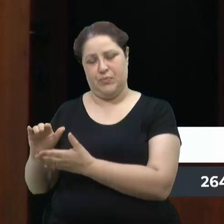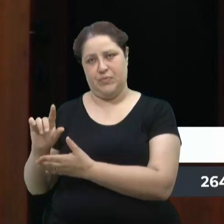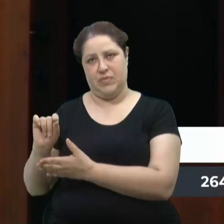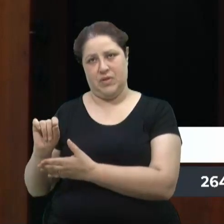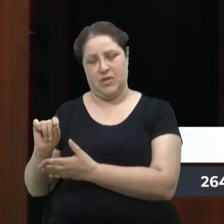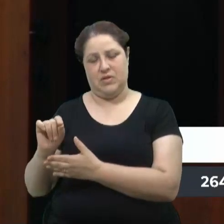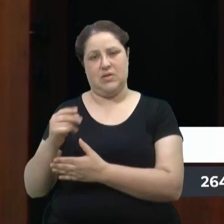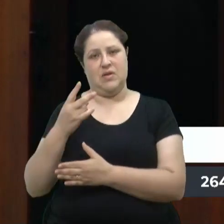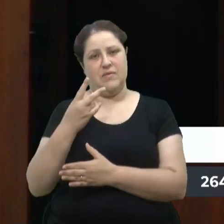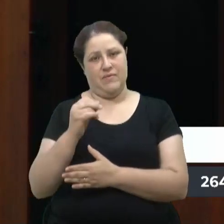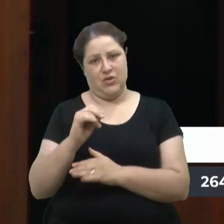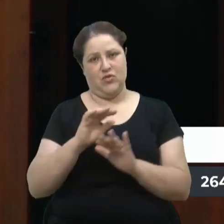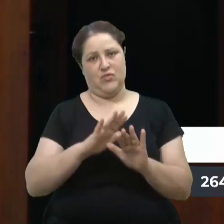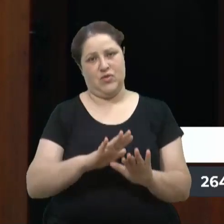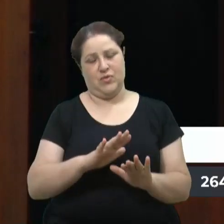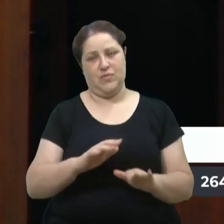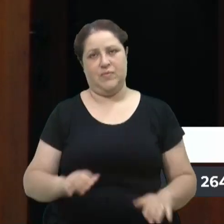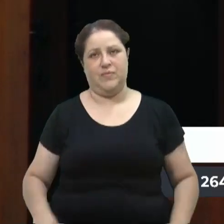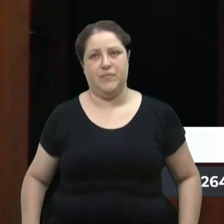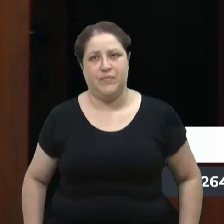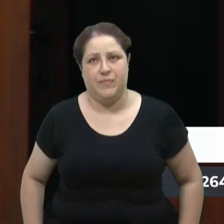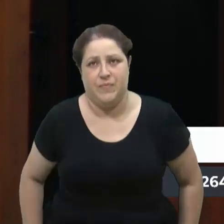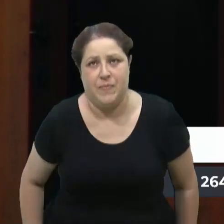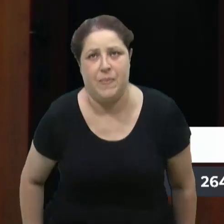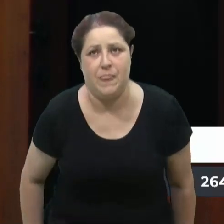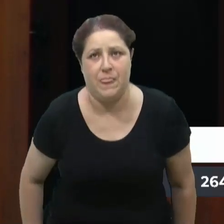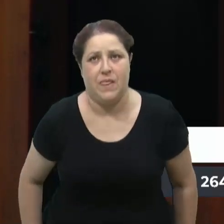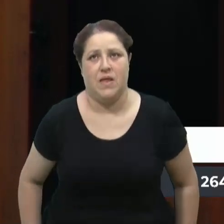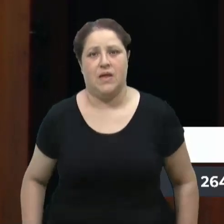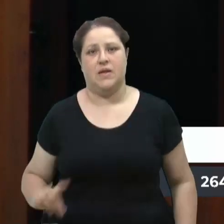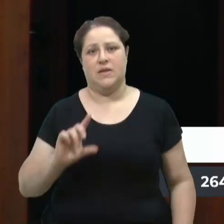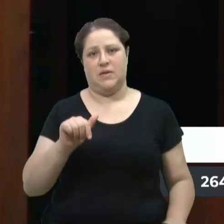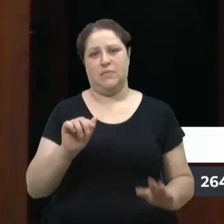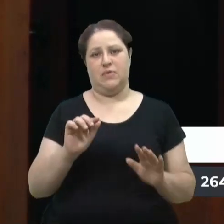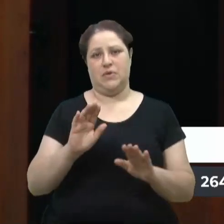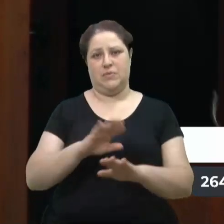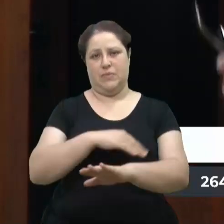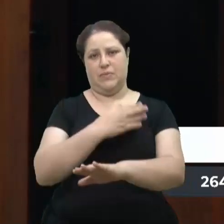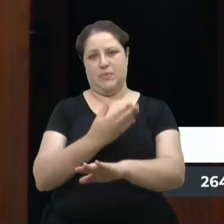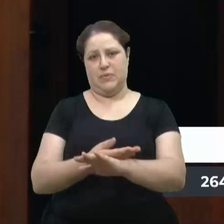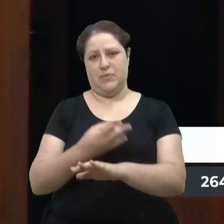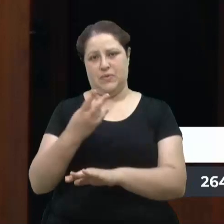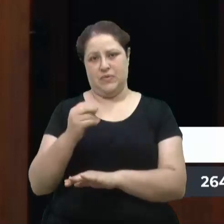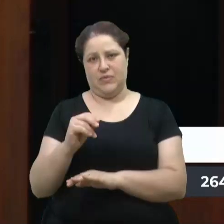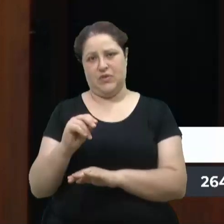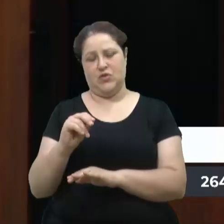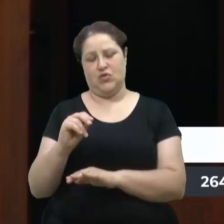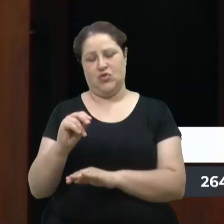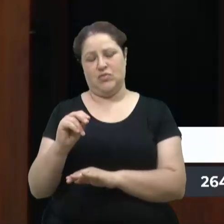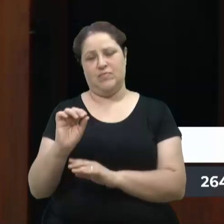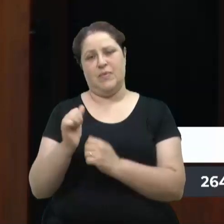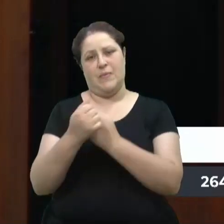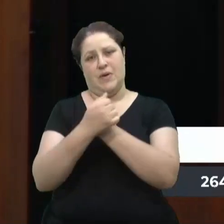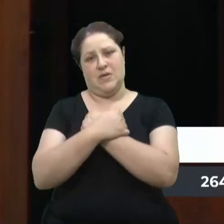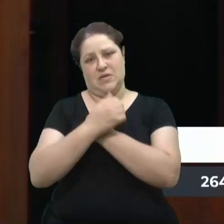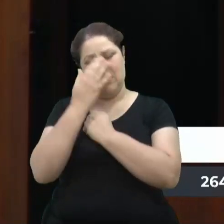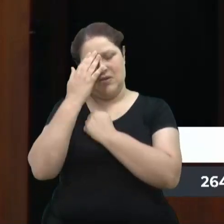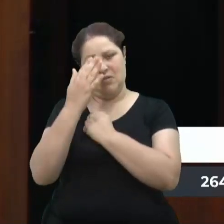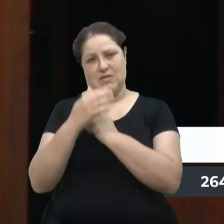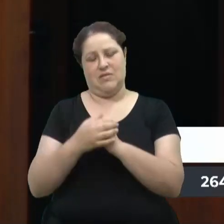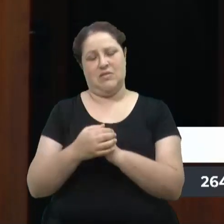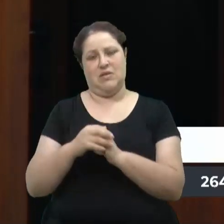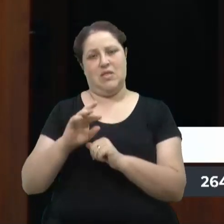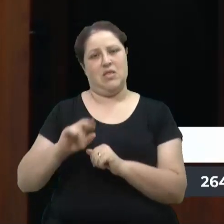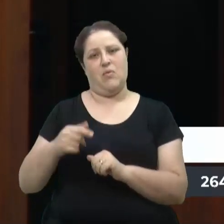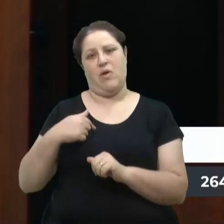20 ficaram. E ao final do dia, aqueles 20 me abraçaram. Não estou jogando confete em mim, não é isso. Mas